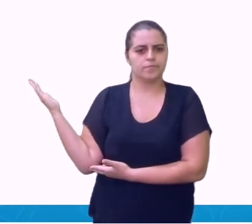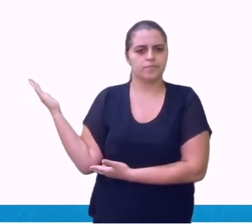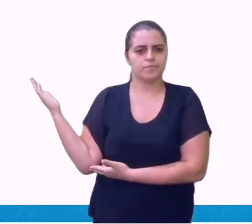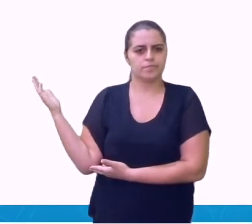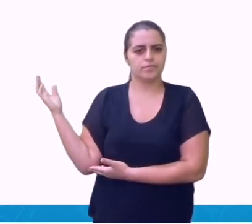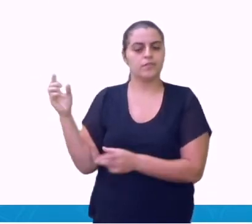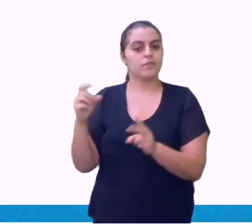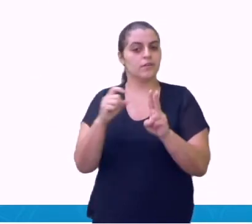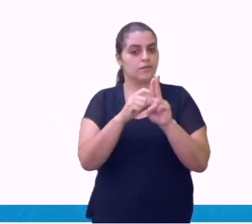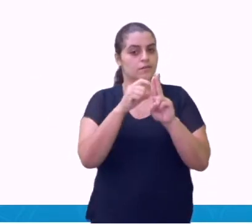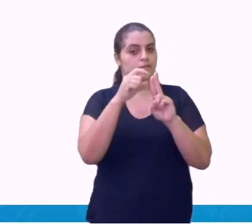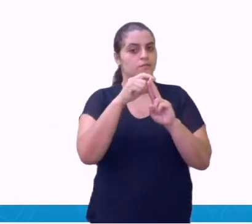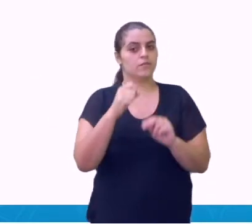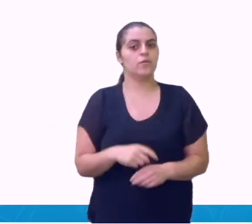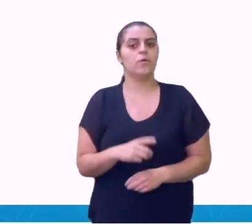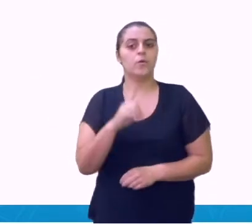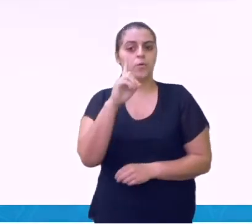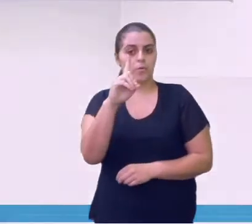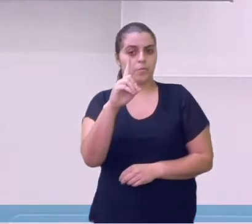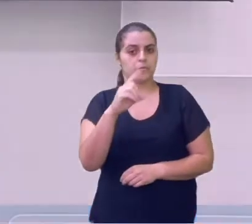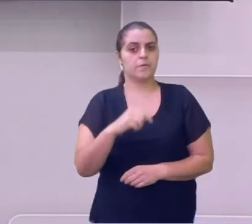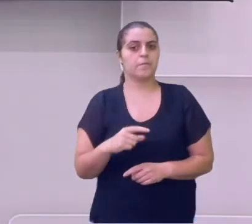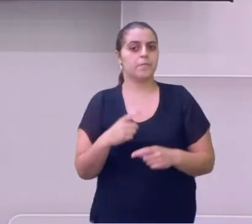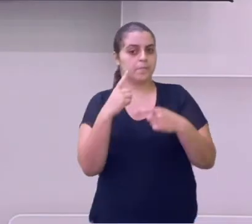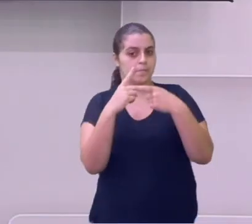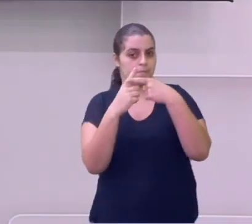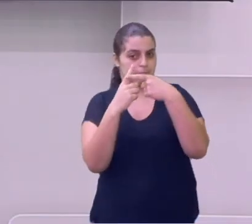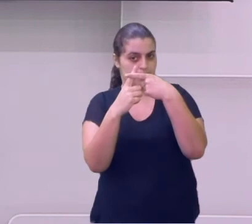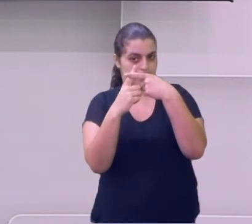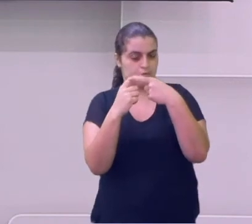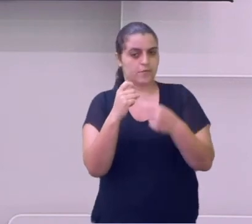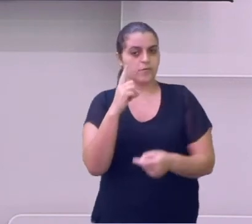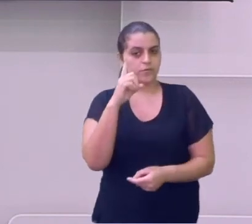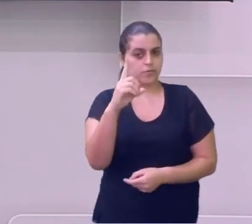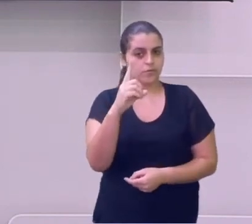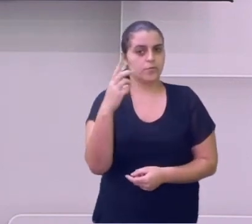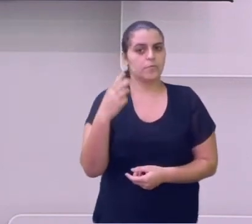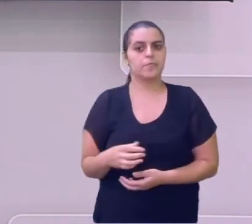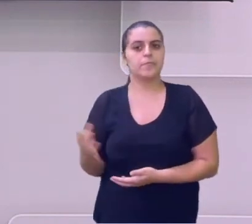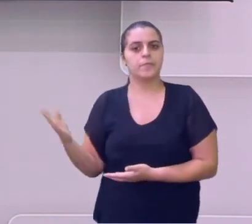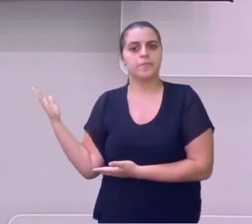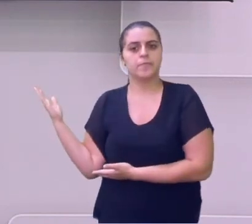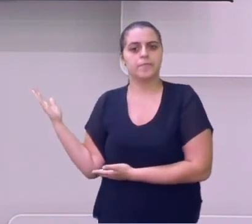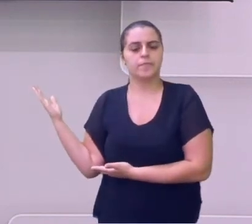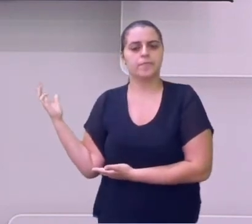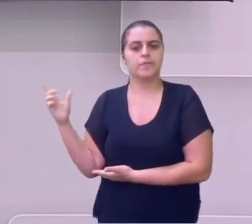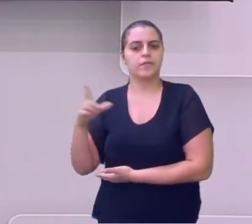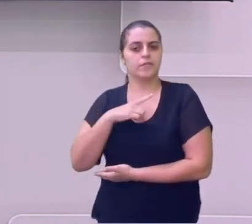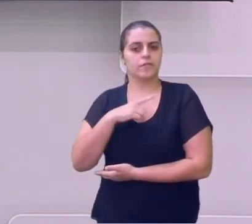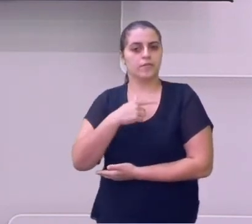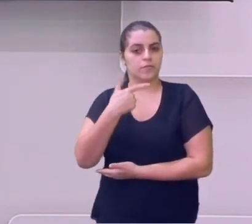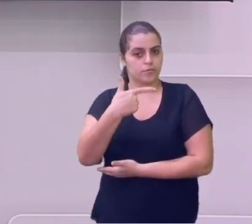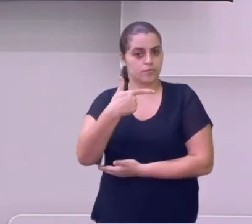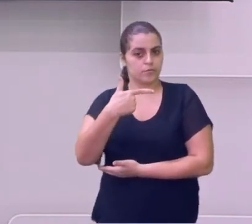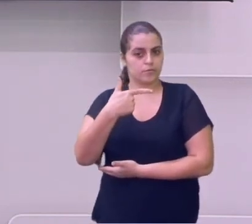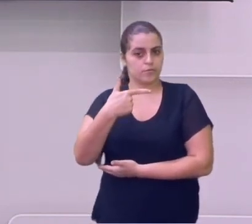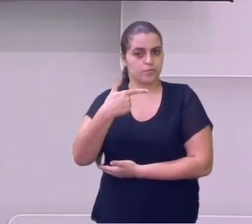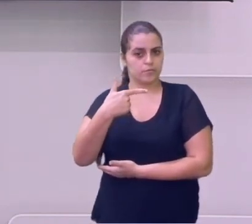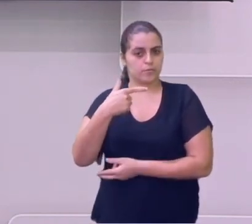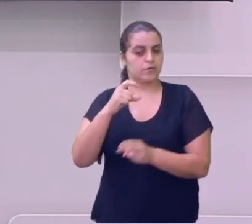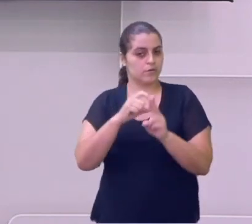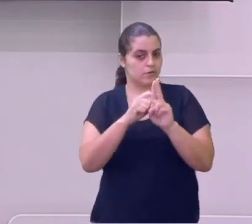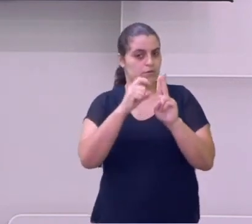Na dezena, eu tenho uma dezena e tenho mais uma dezena. Então, eu tenho 2